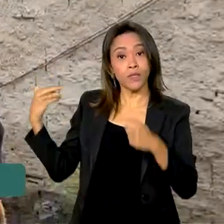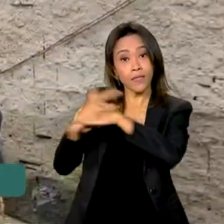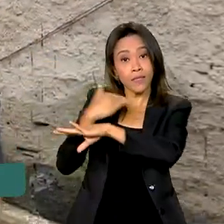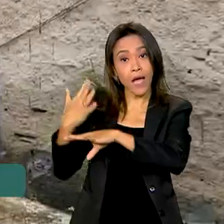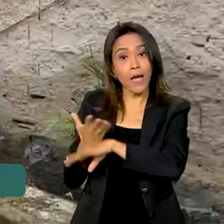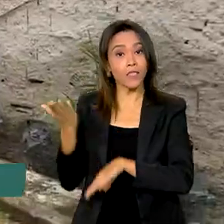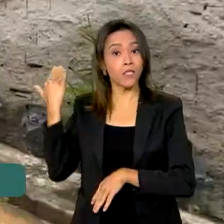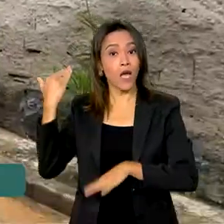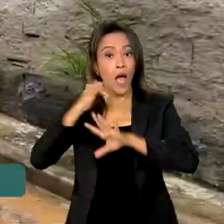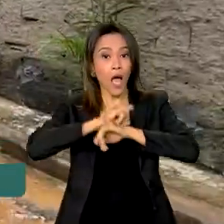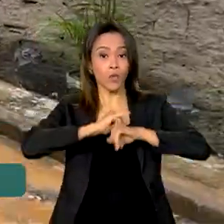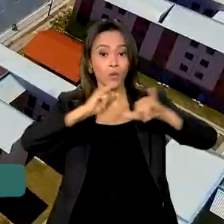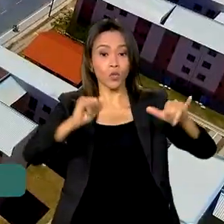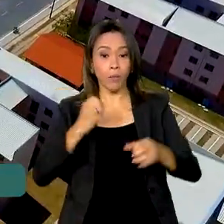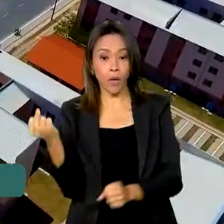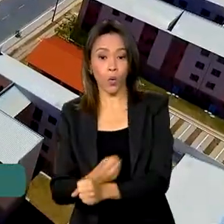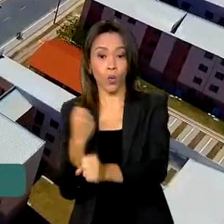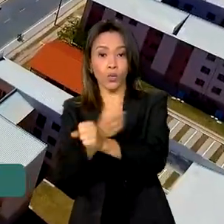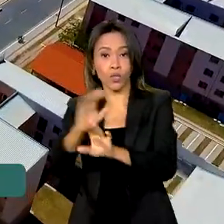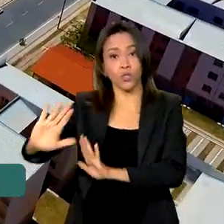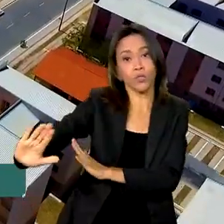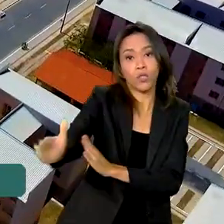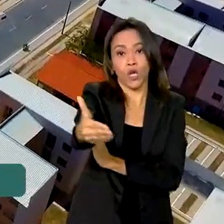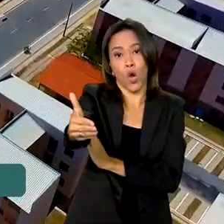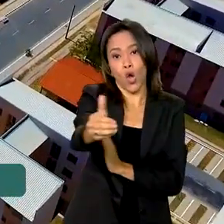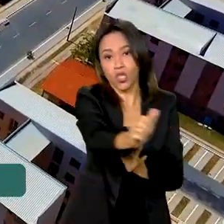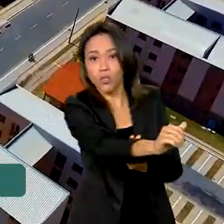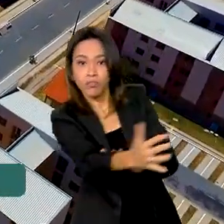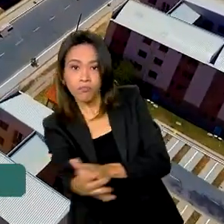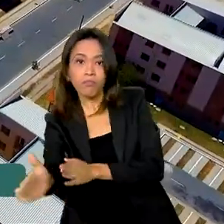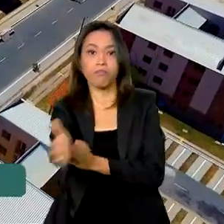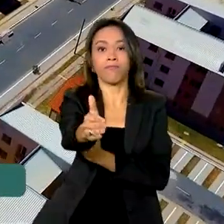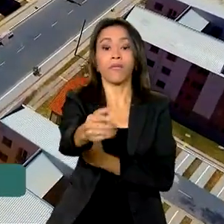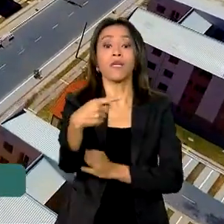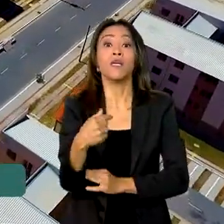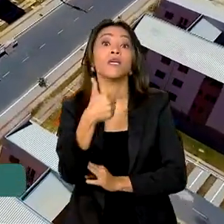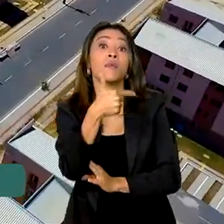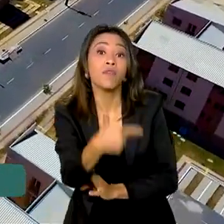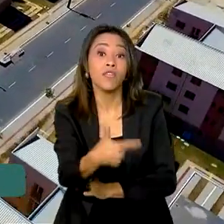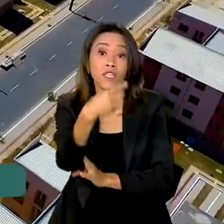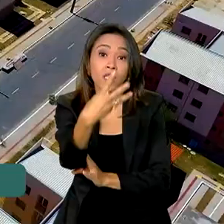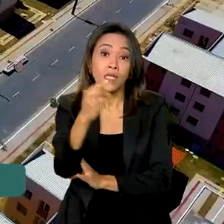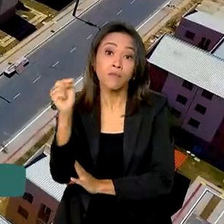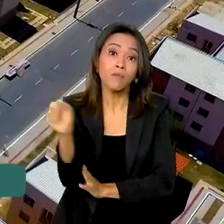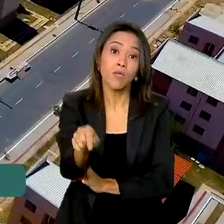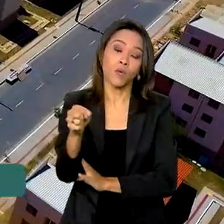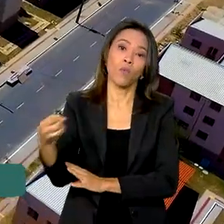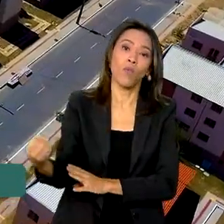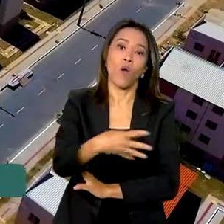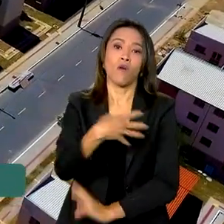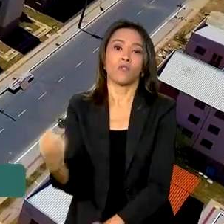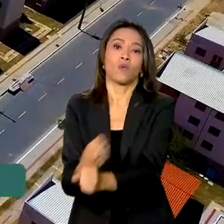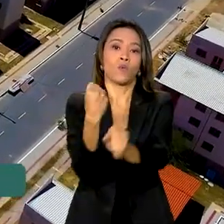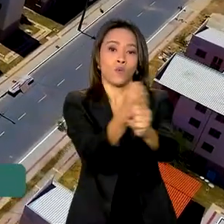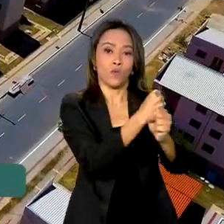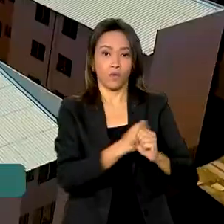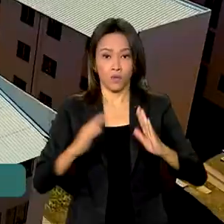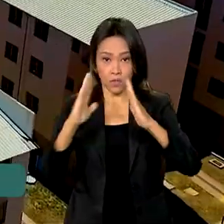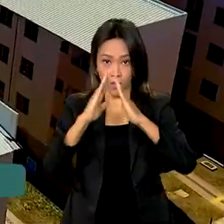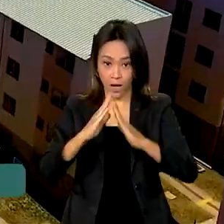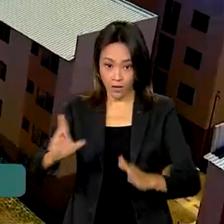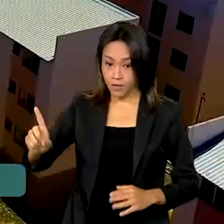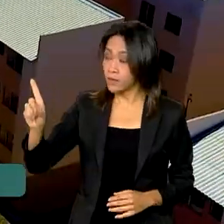para obras de encostas e a construção de 23 mil novas unidades do Minha Casa Minha Vida.